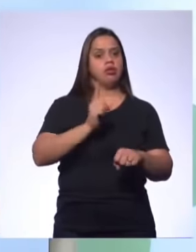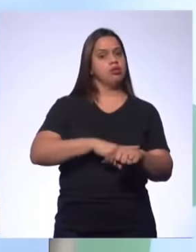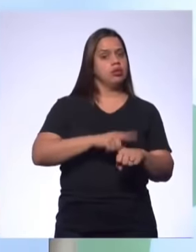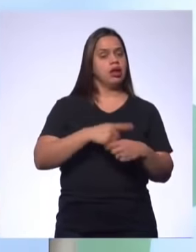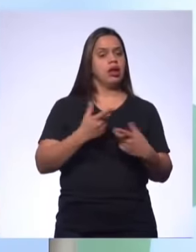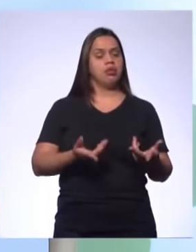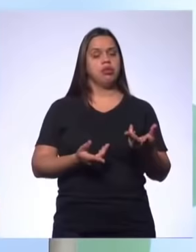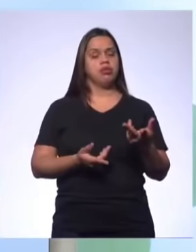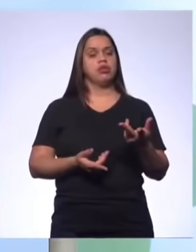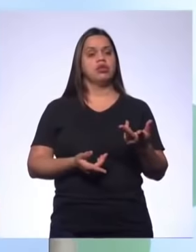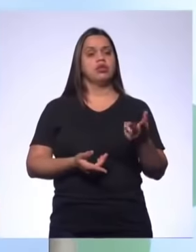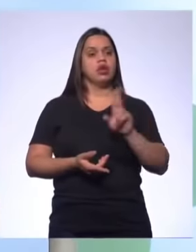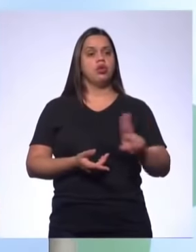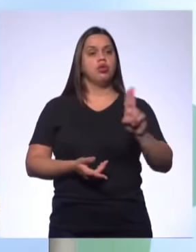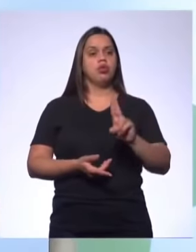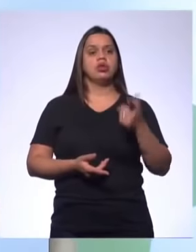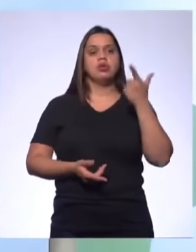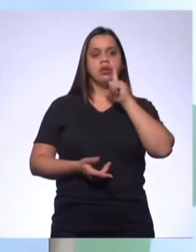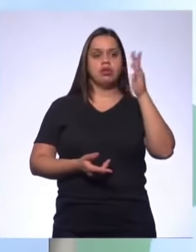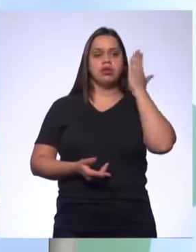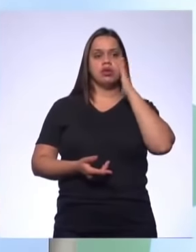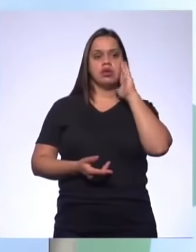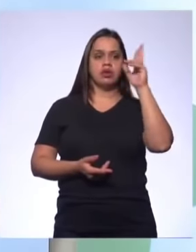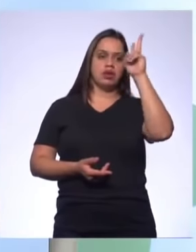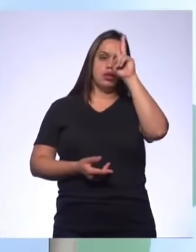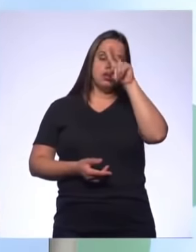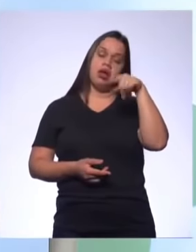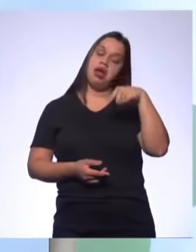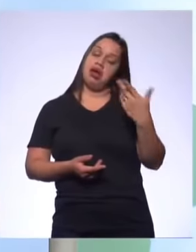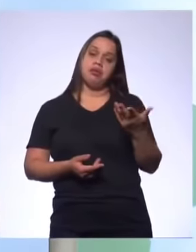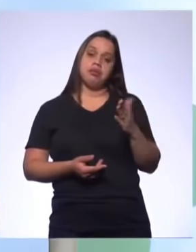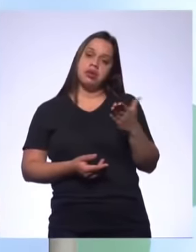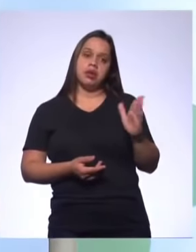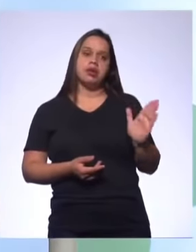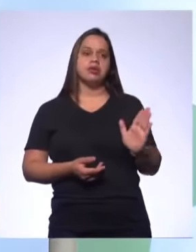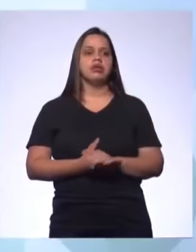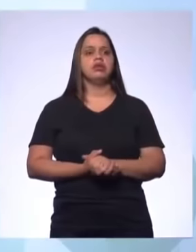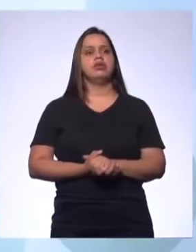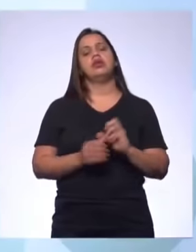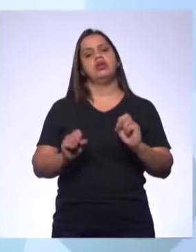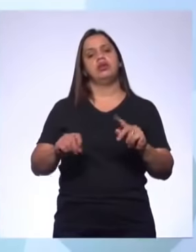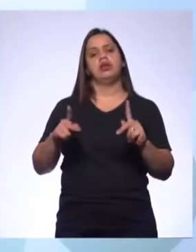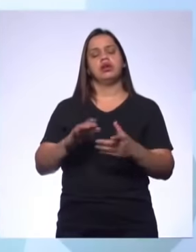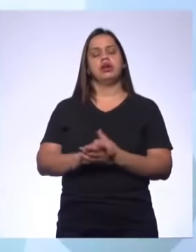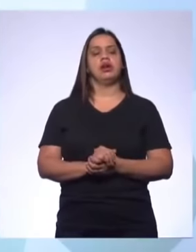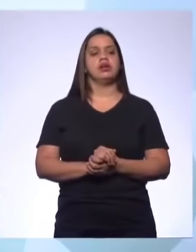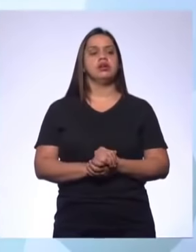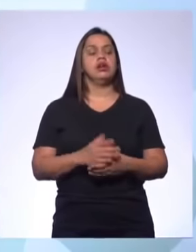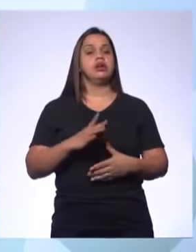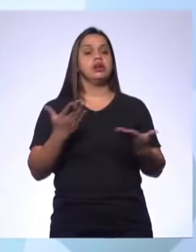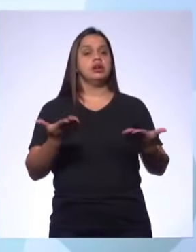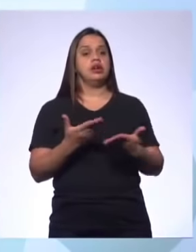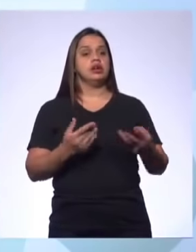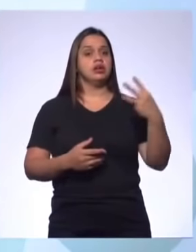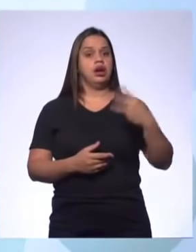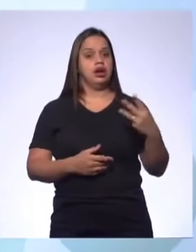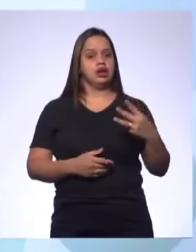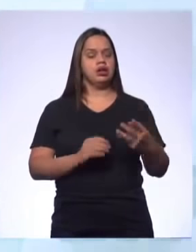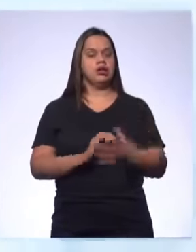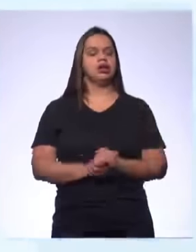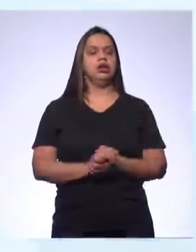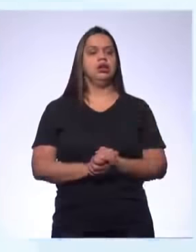Que você leva para entender a história. Acho que é mais ou menos isso. Ok. E a 3 aí? No trecho